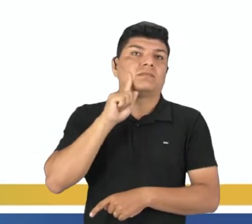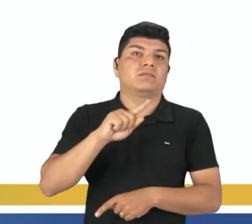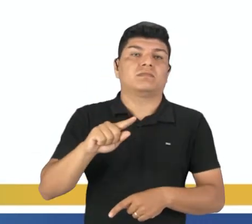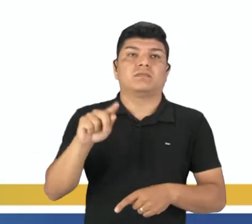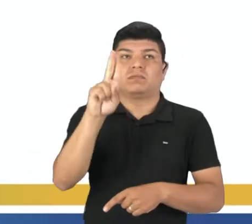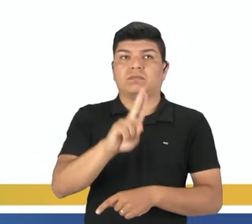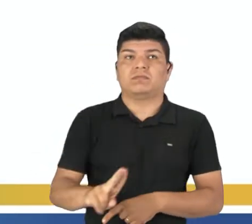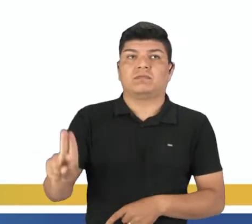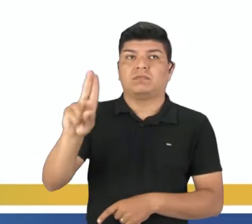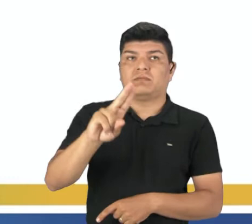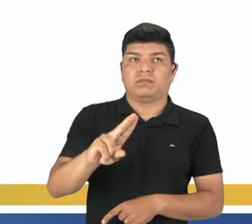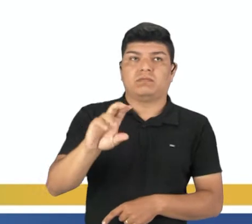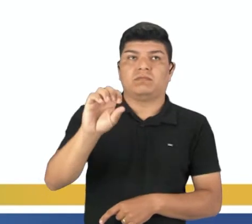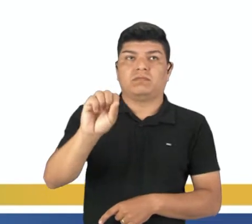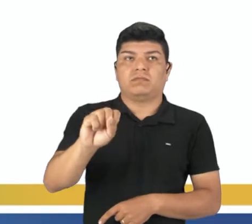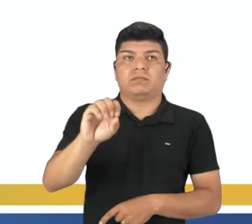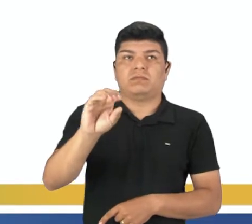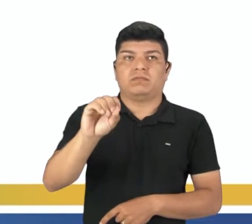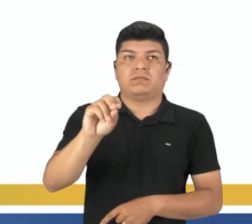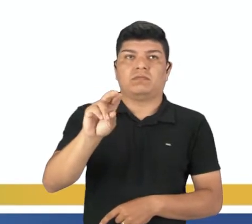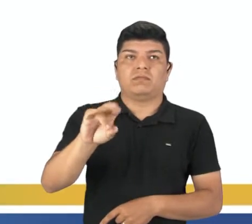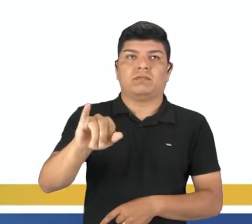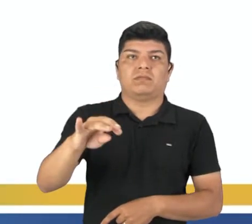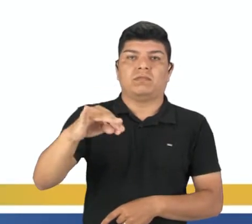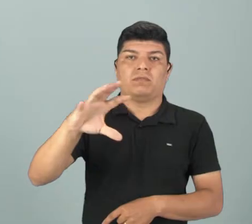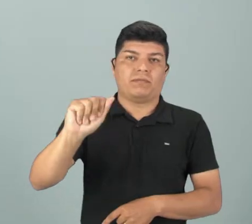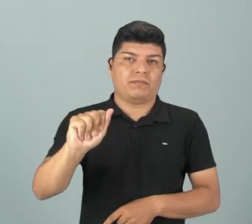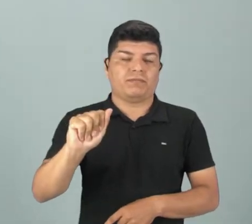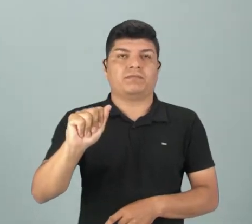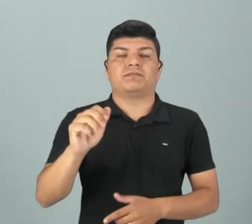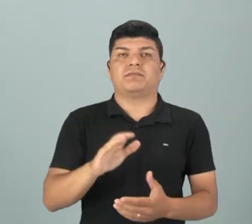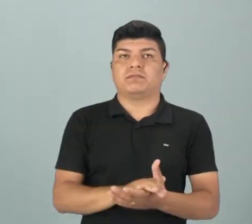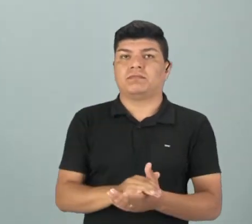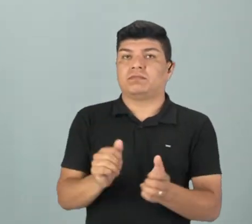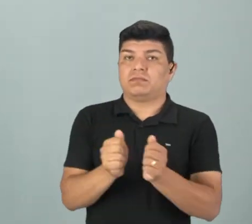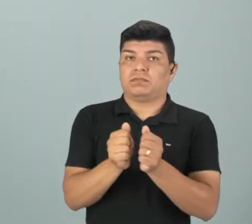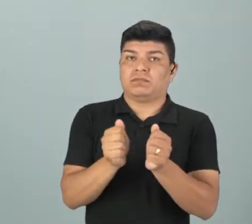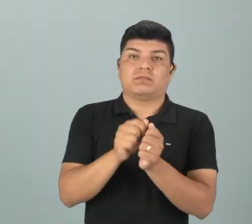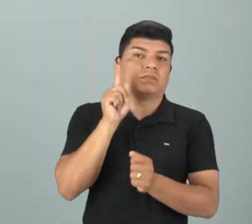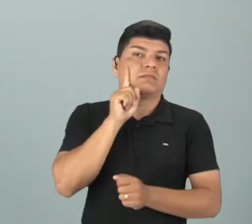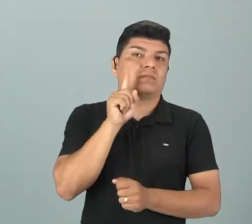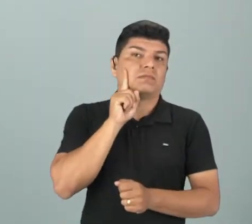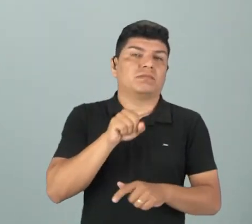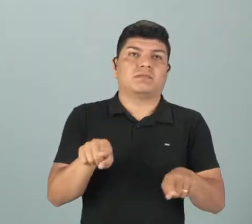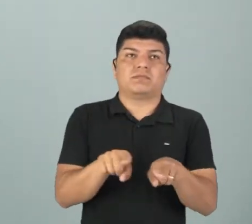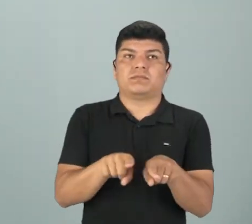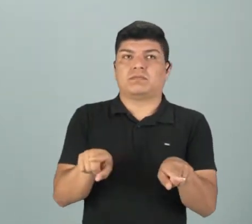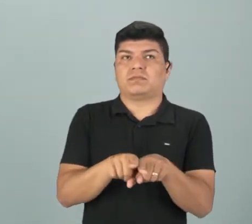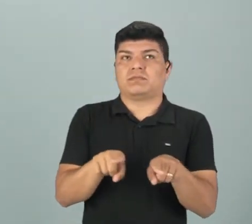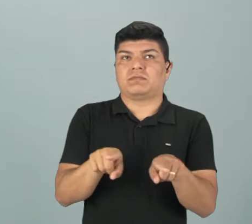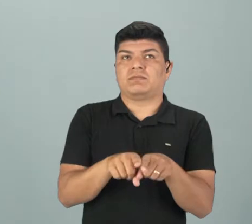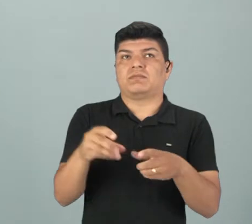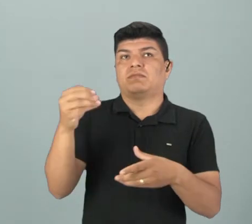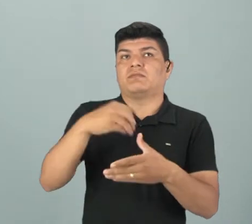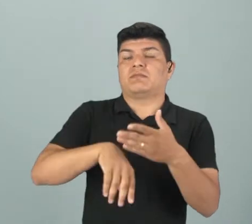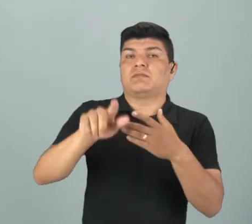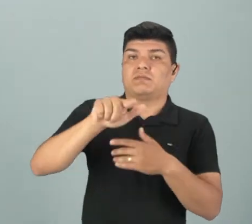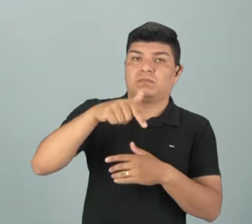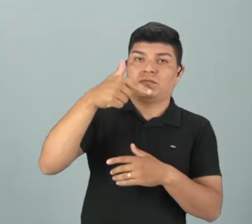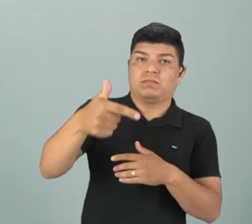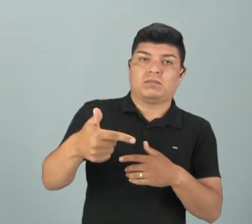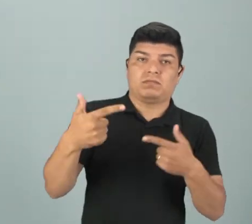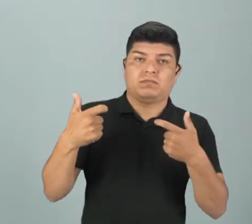e a União Soviética, certo? Novamente vai ter essa participação dos Estados Unidos, mas que ele vai entrar bem depois da